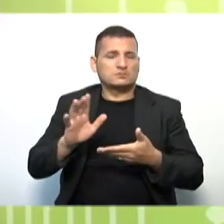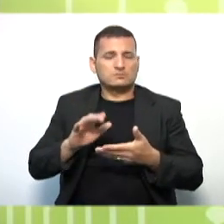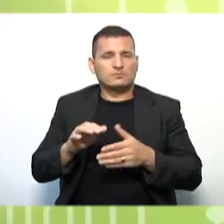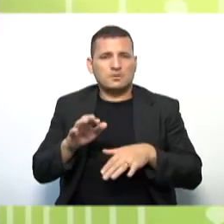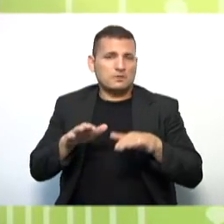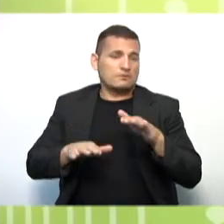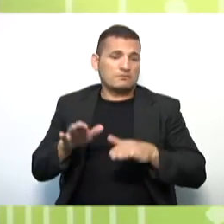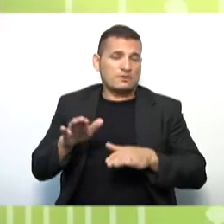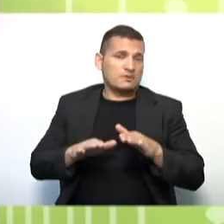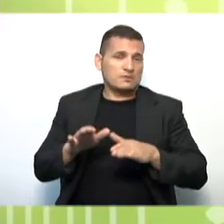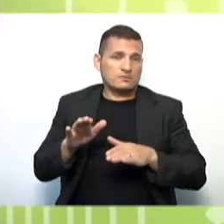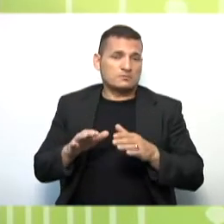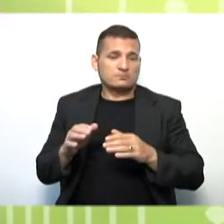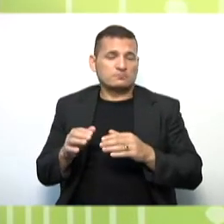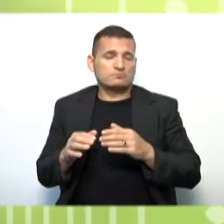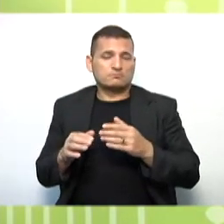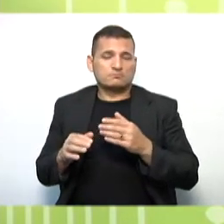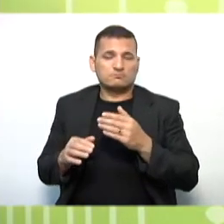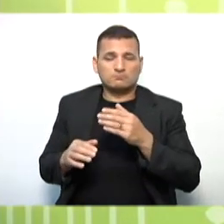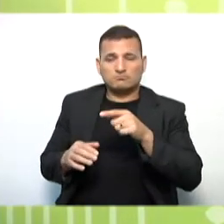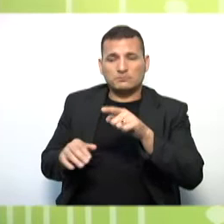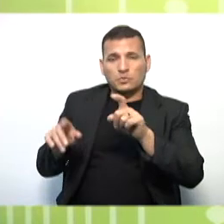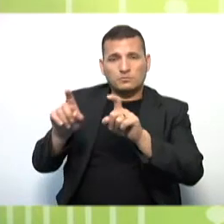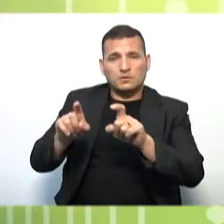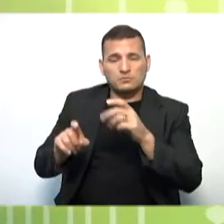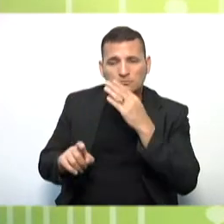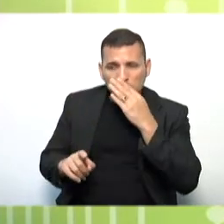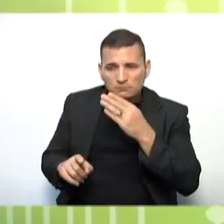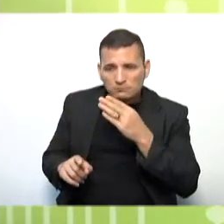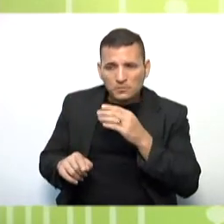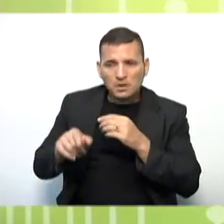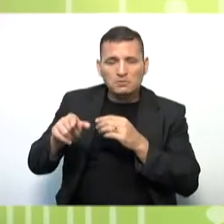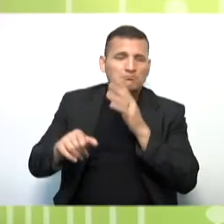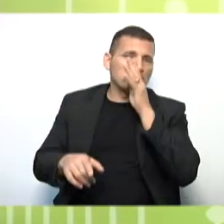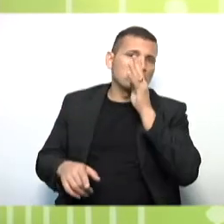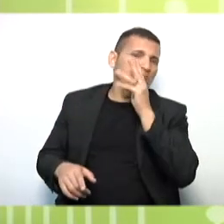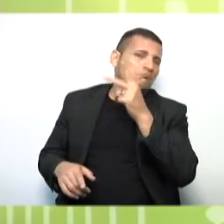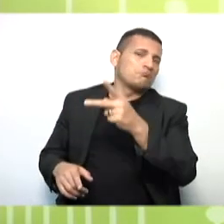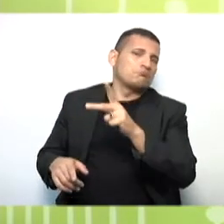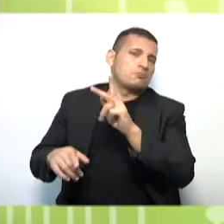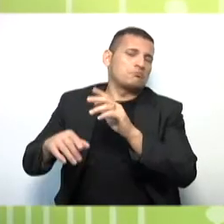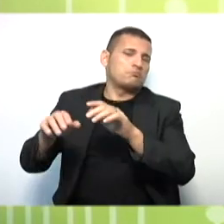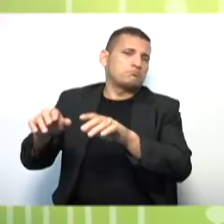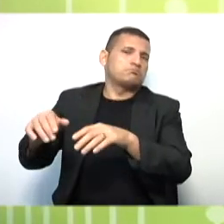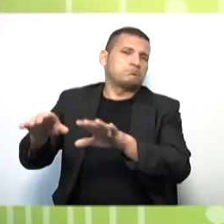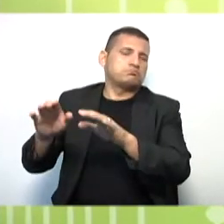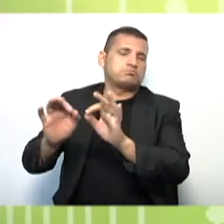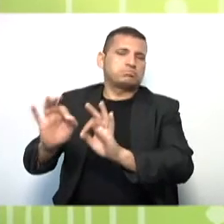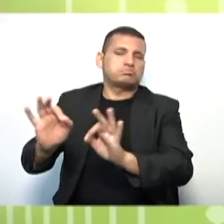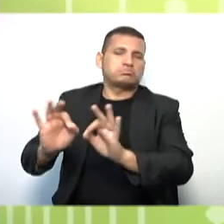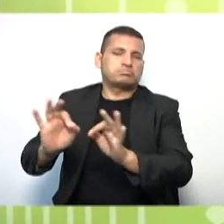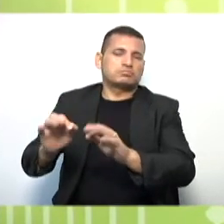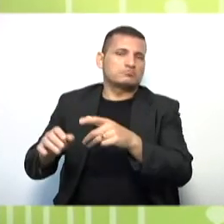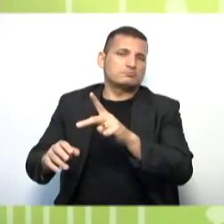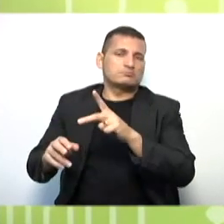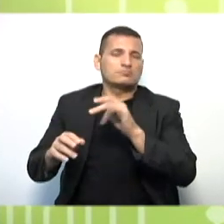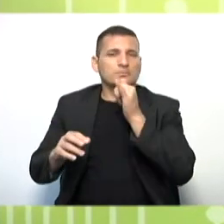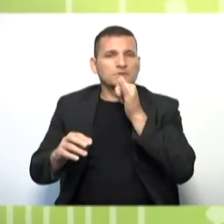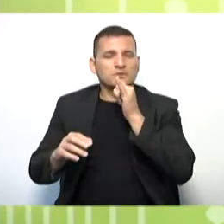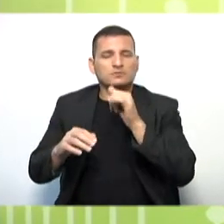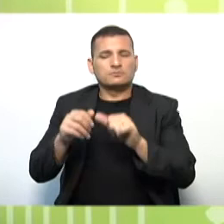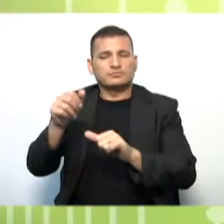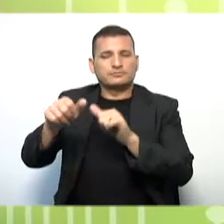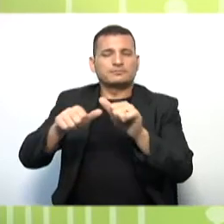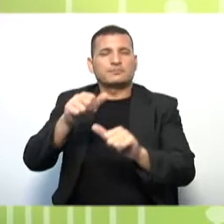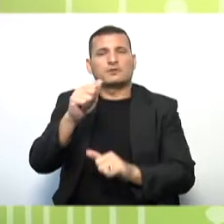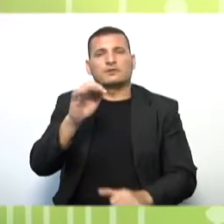tal, às vezes nem está na frente do computador e ele está trabalhando. Um exemplo disso é aquela nossa atualização, né? Muitas vezes o Windows